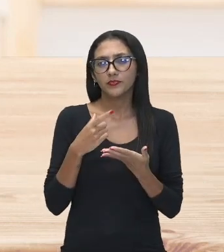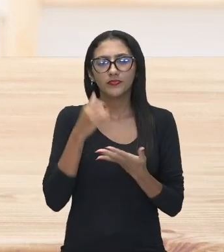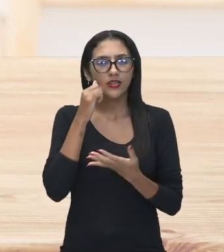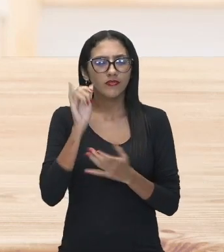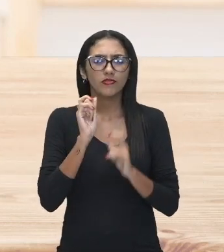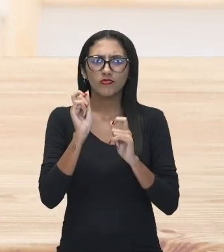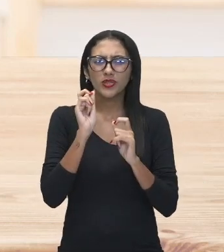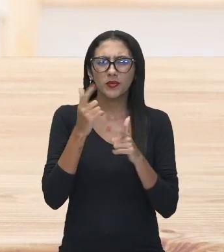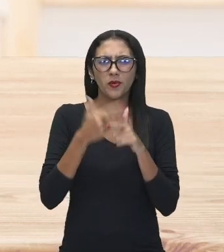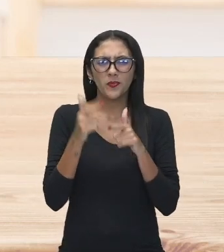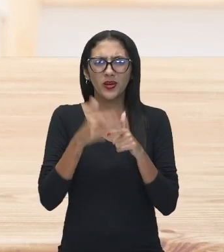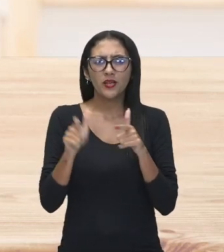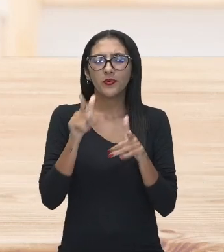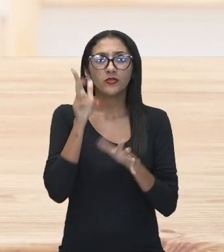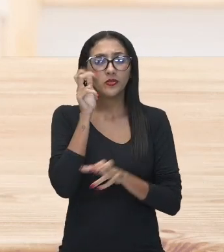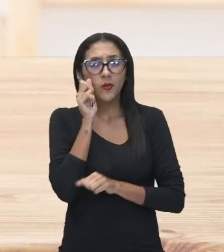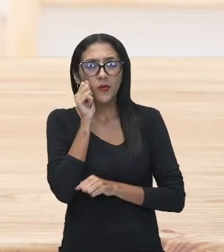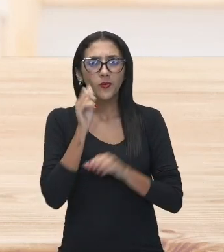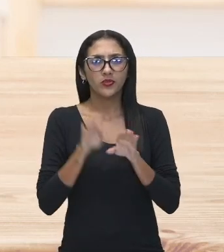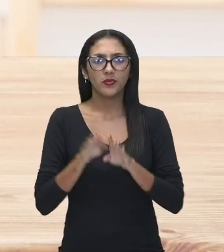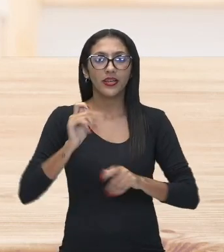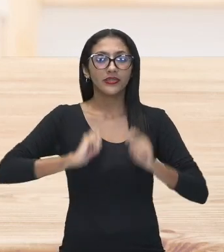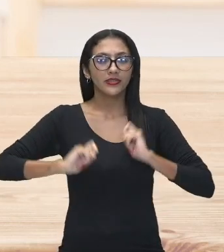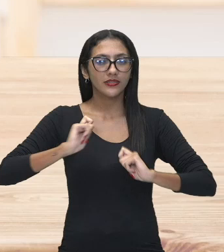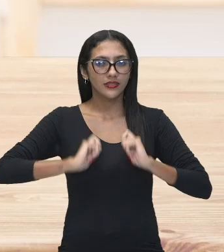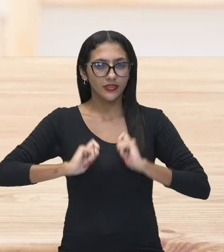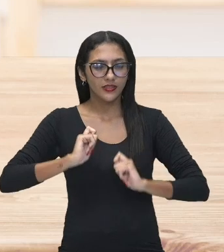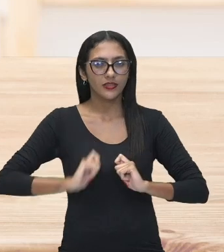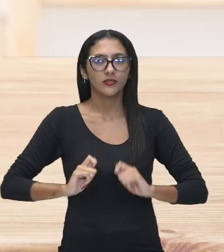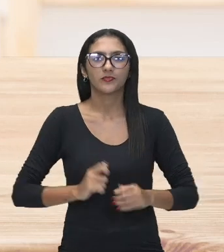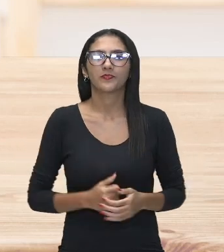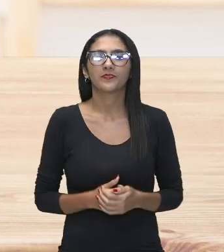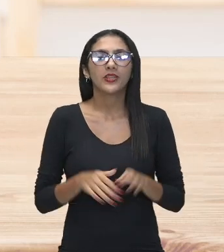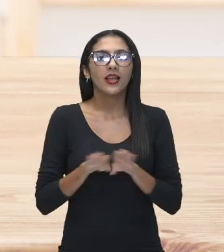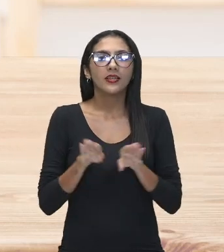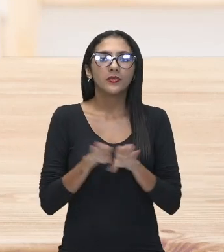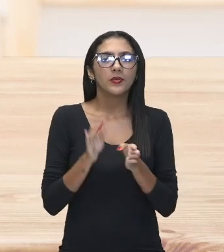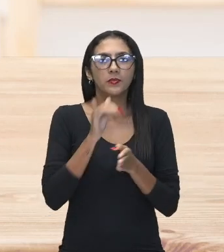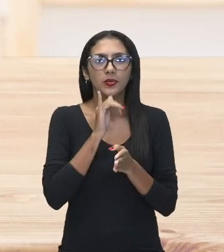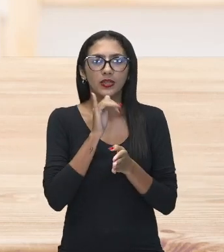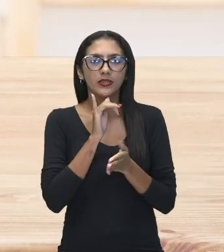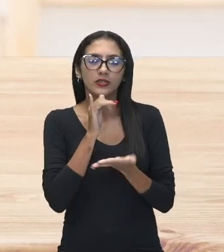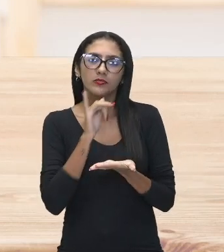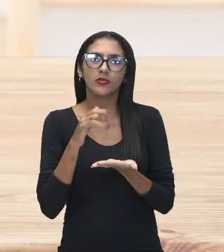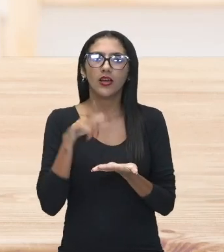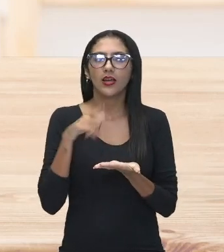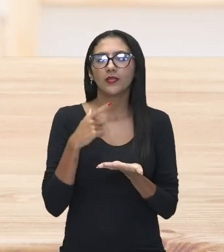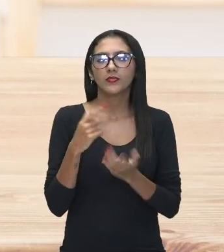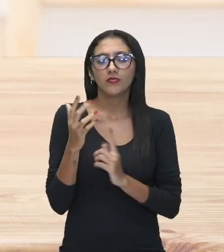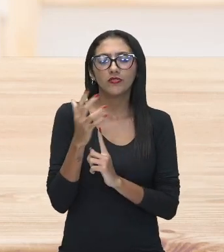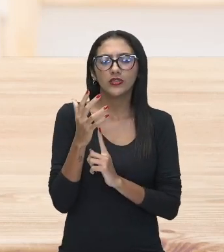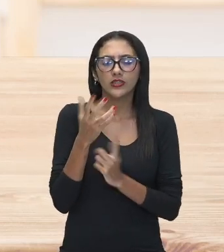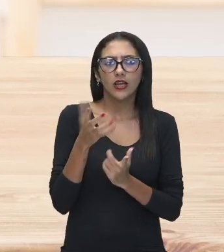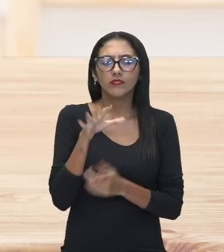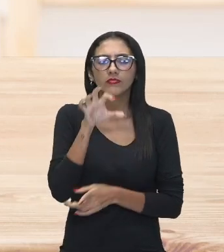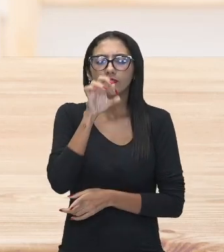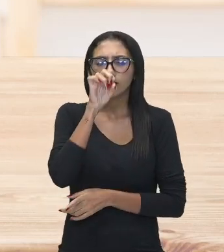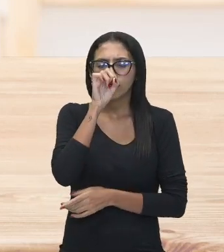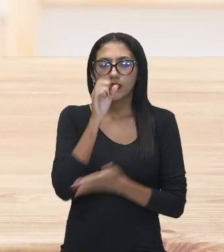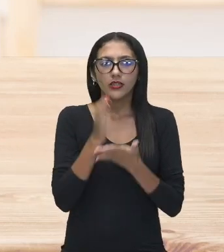insônia, ansiedade e consiste da gente sentir os aromas de alguns